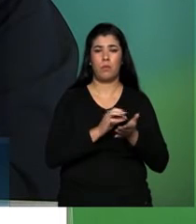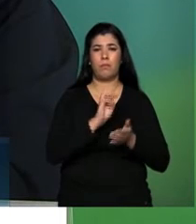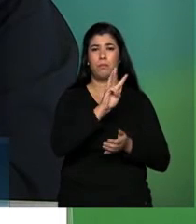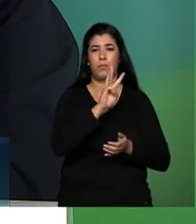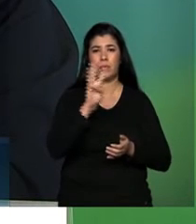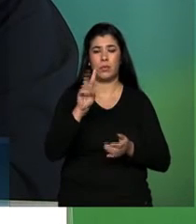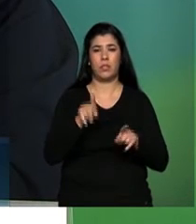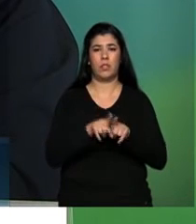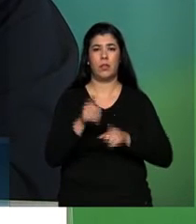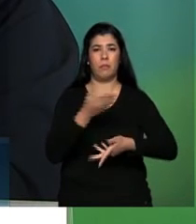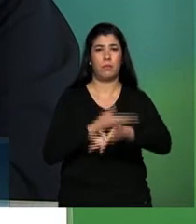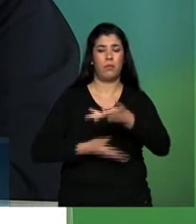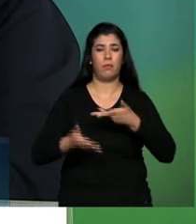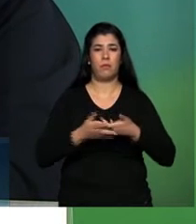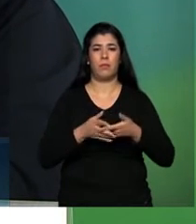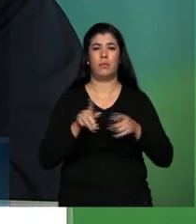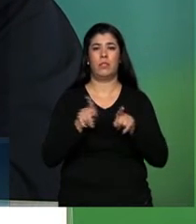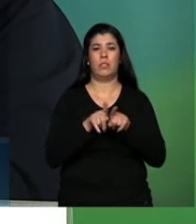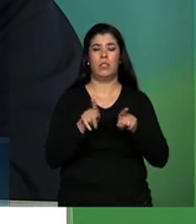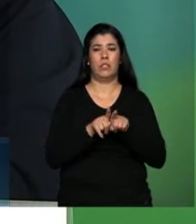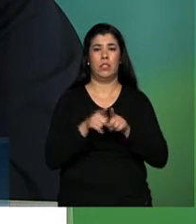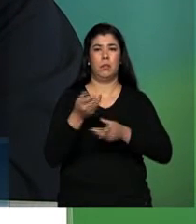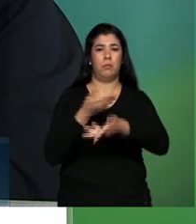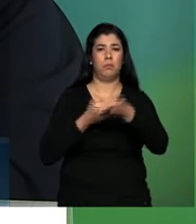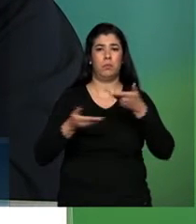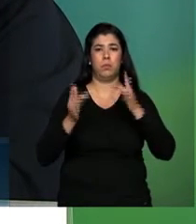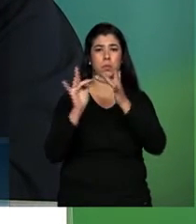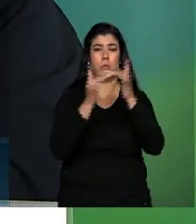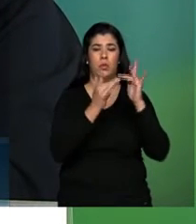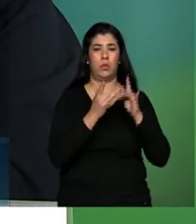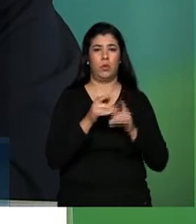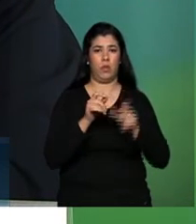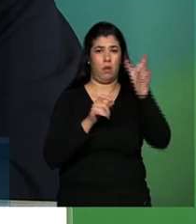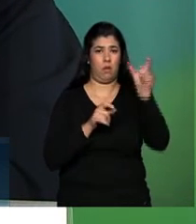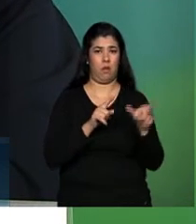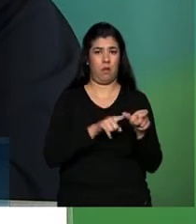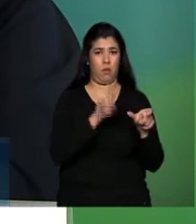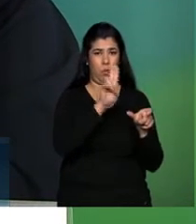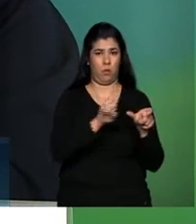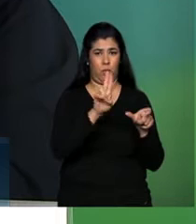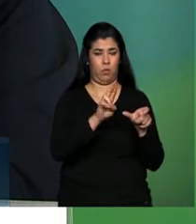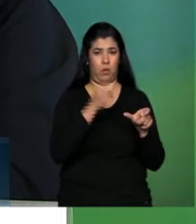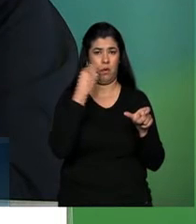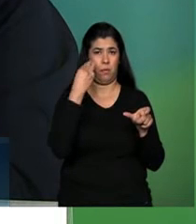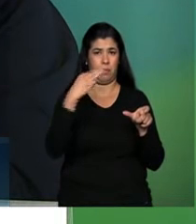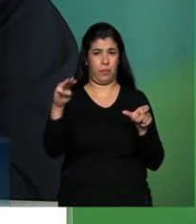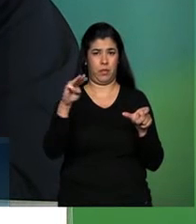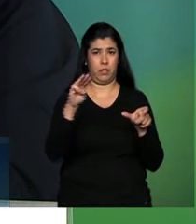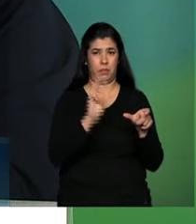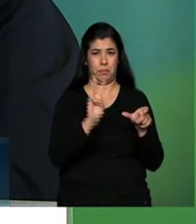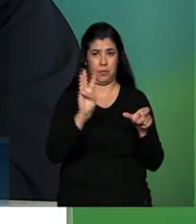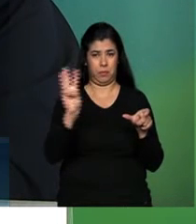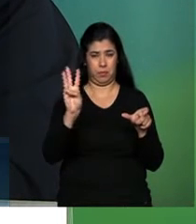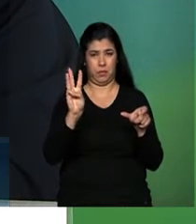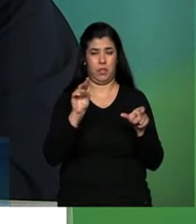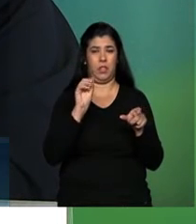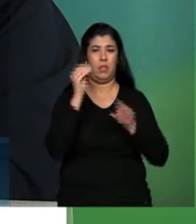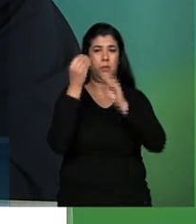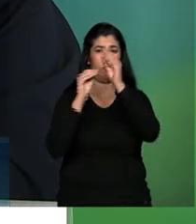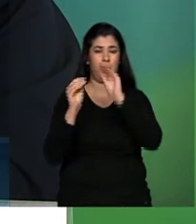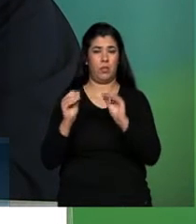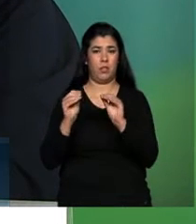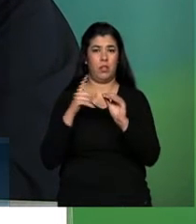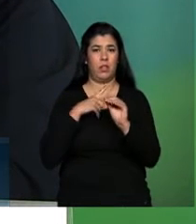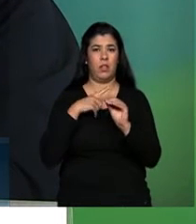dados compartilhados, o usuário manda as informações apenas uma vez para o sistema. É uma espécie